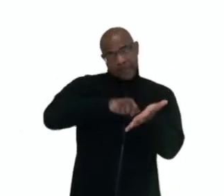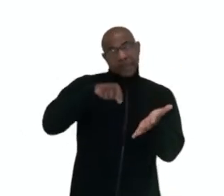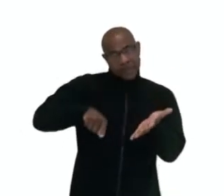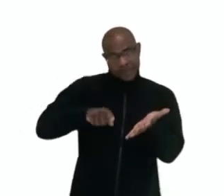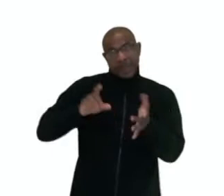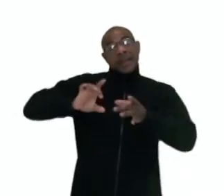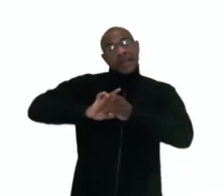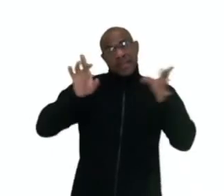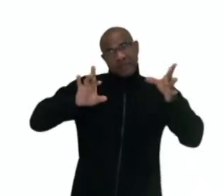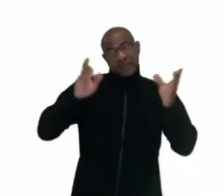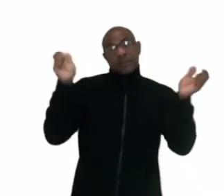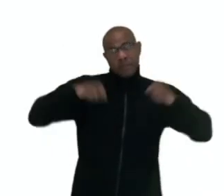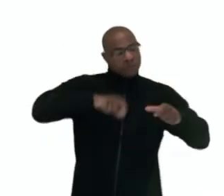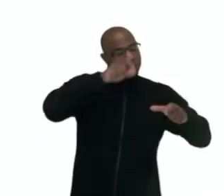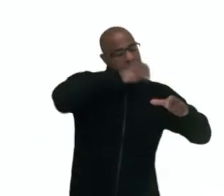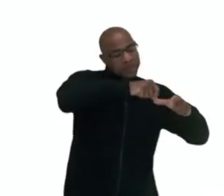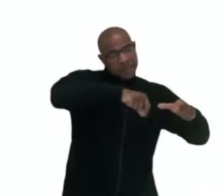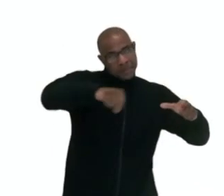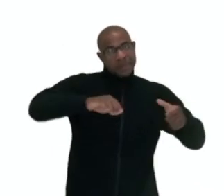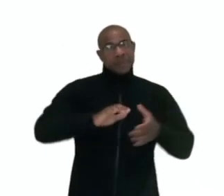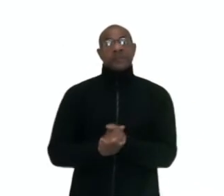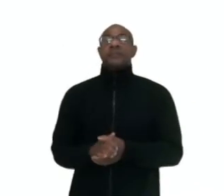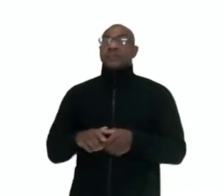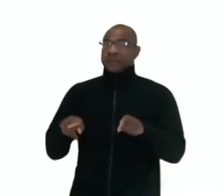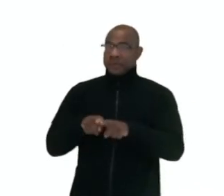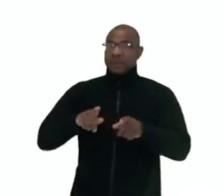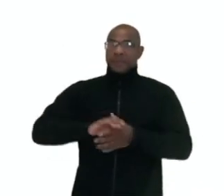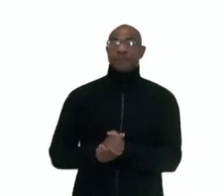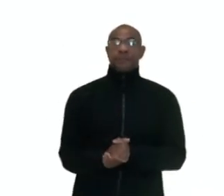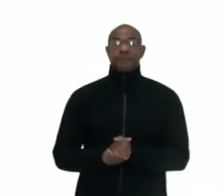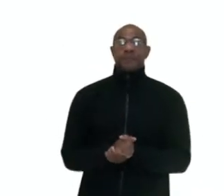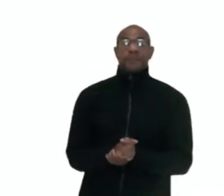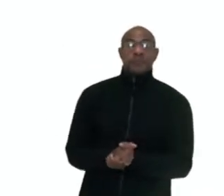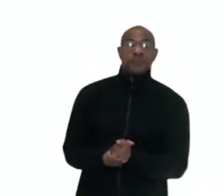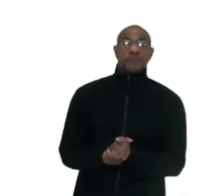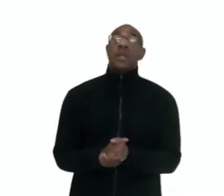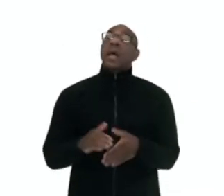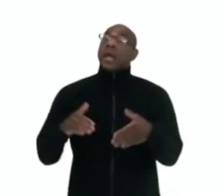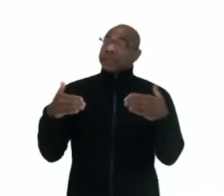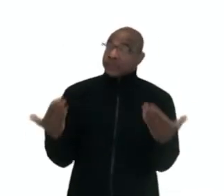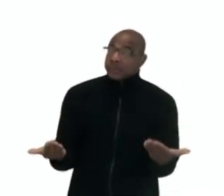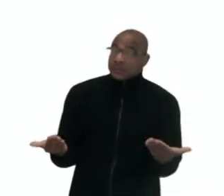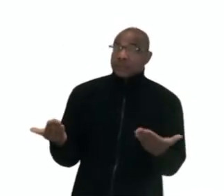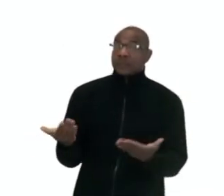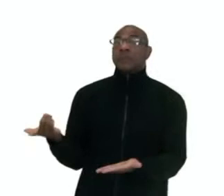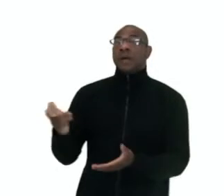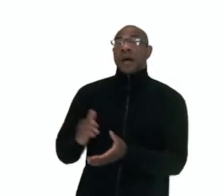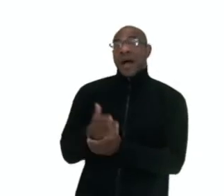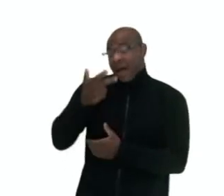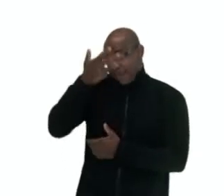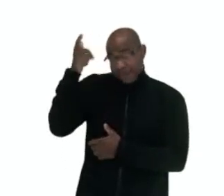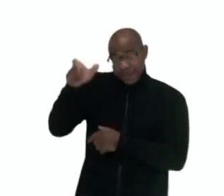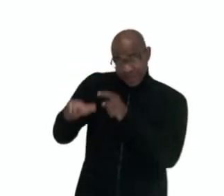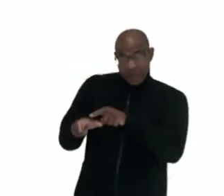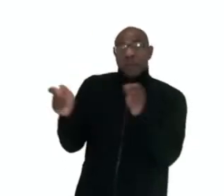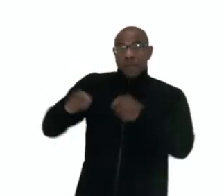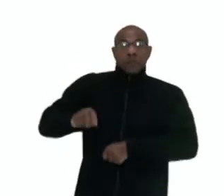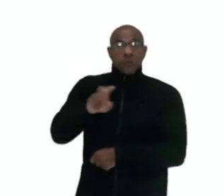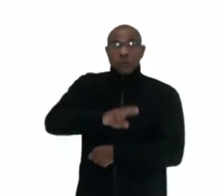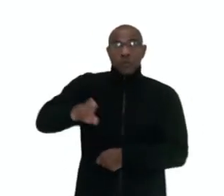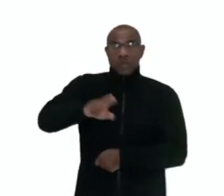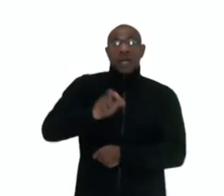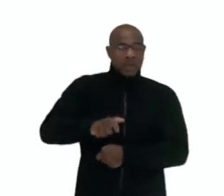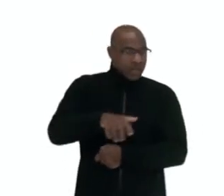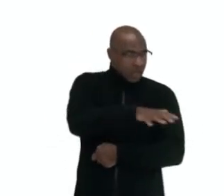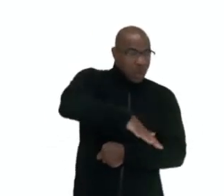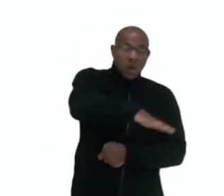madeireiros, em especial de erva mate no estado do Paraná. Portanto, o produtor pode utilizar a reserva legal